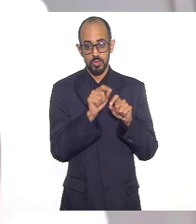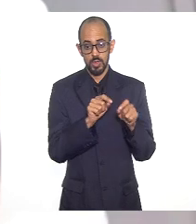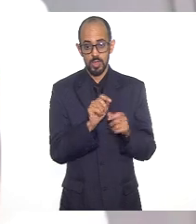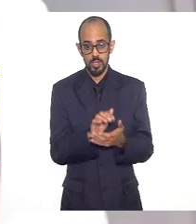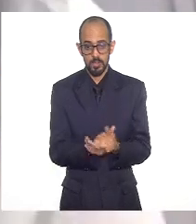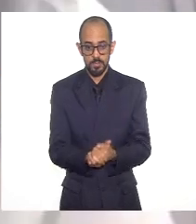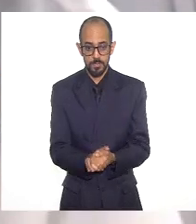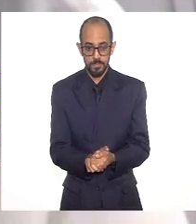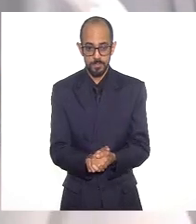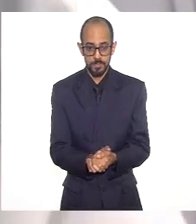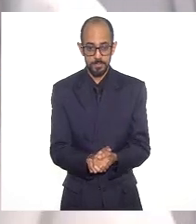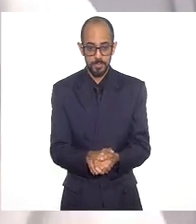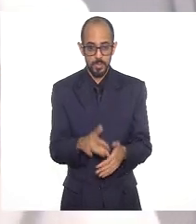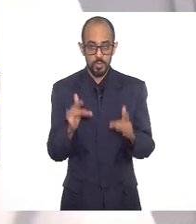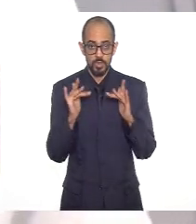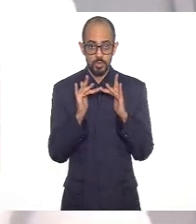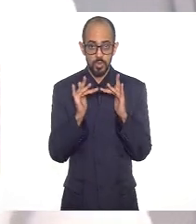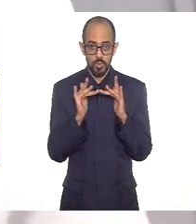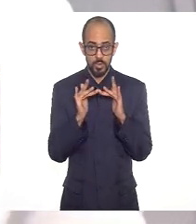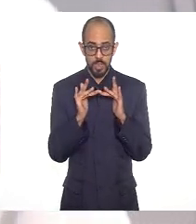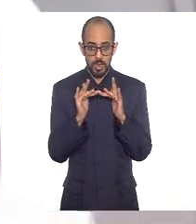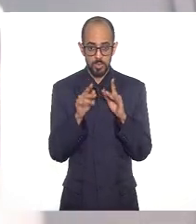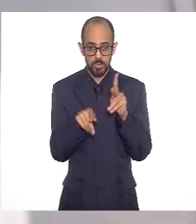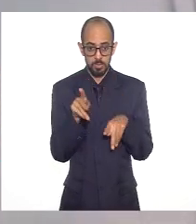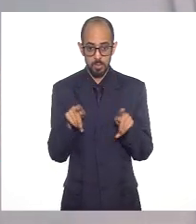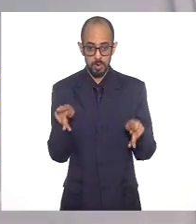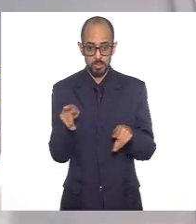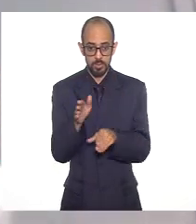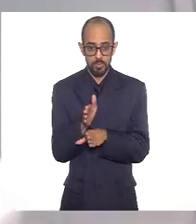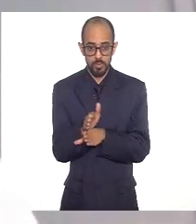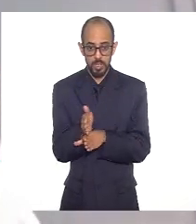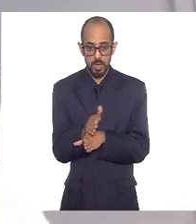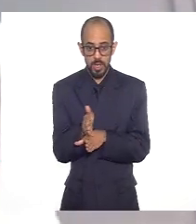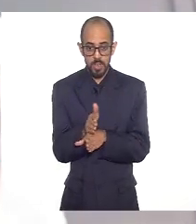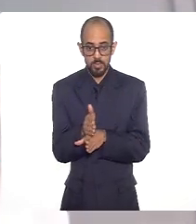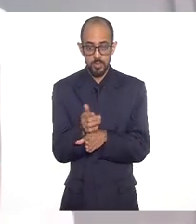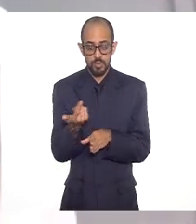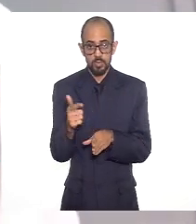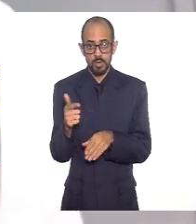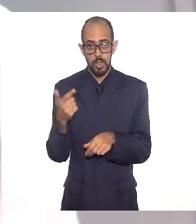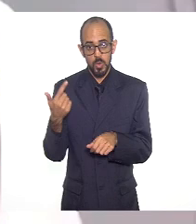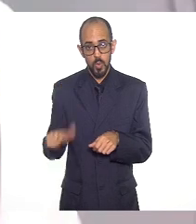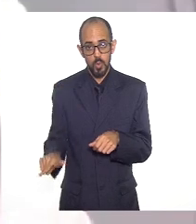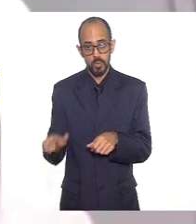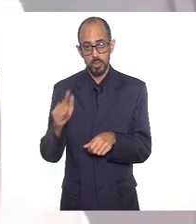do lidar, né, com a população mais vulnerabilizada, sem ter outras garantias